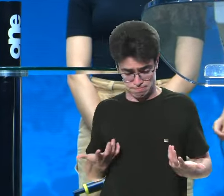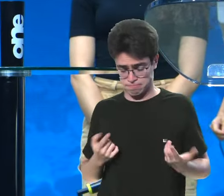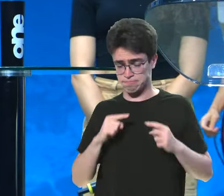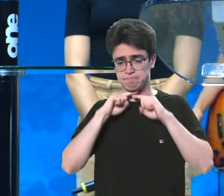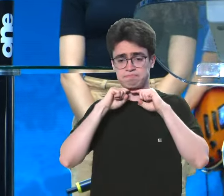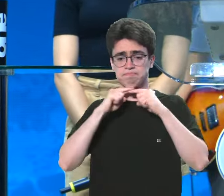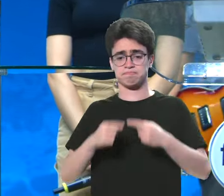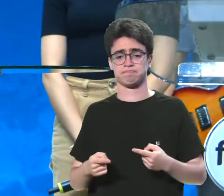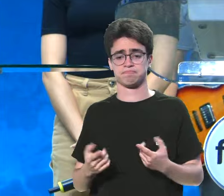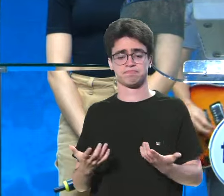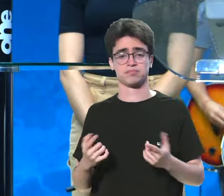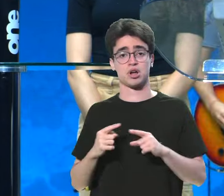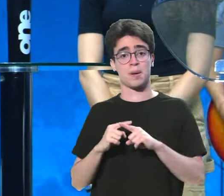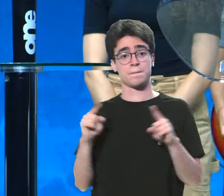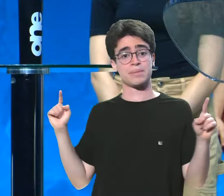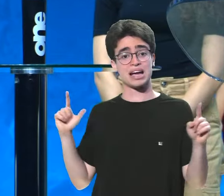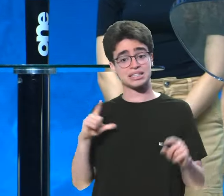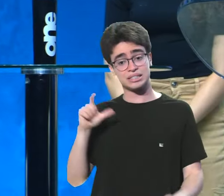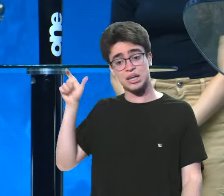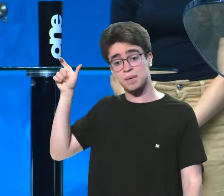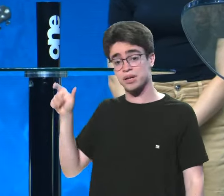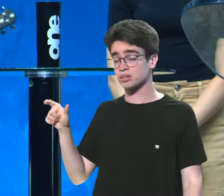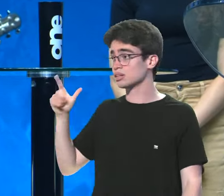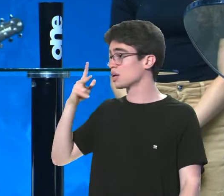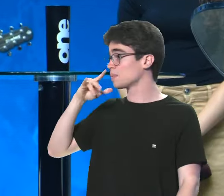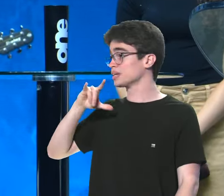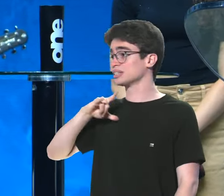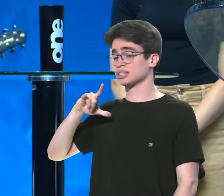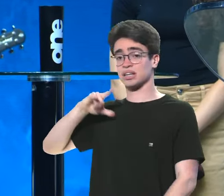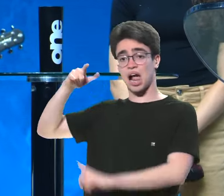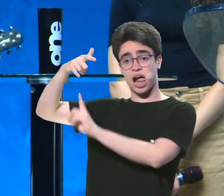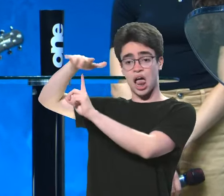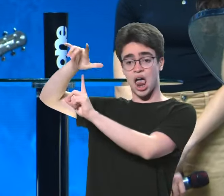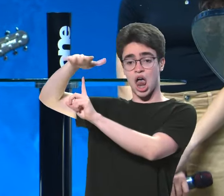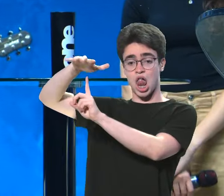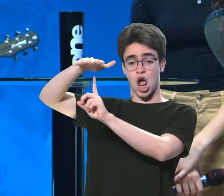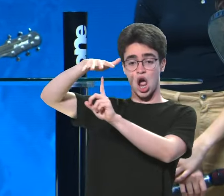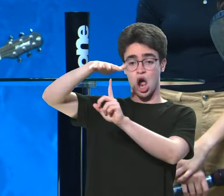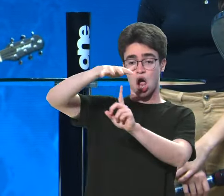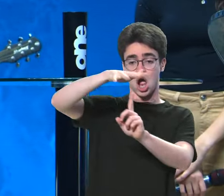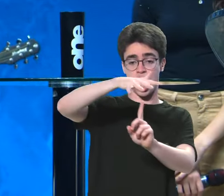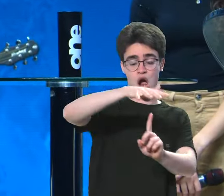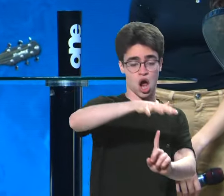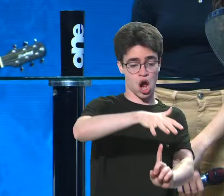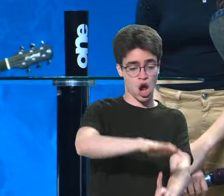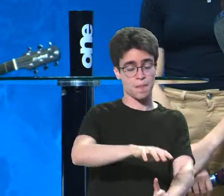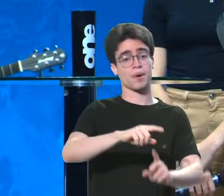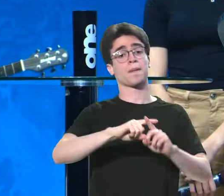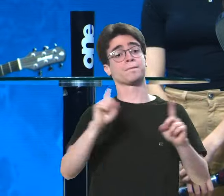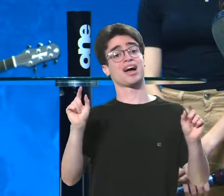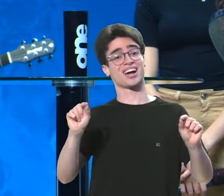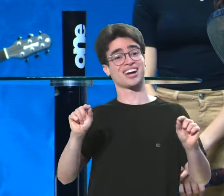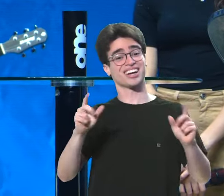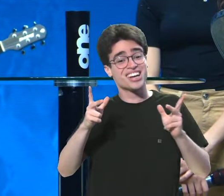nada mas alguém envia o helicóptero para essa Ilha Deus envia